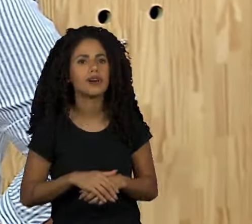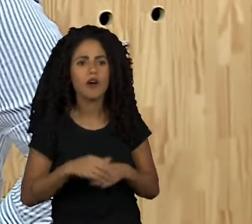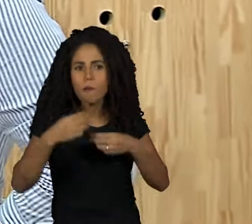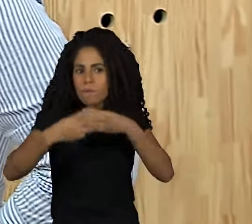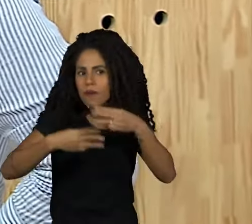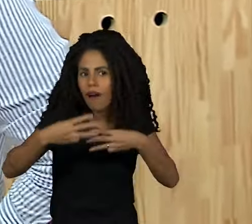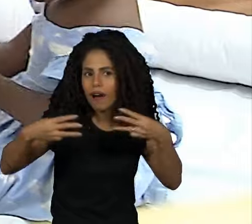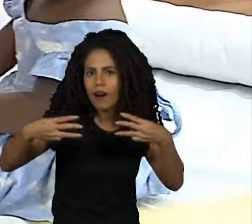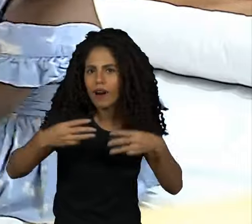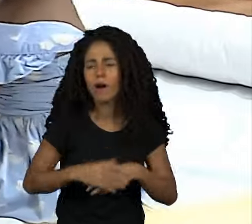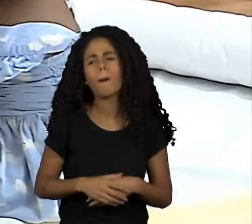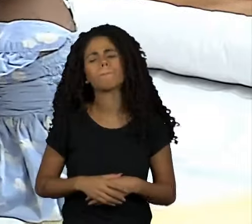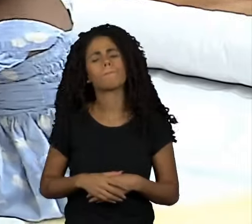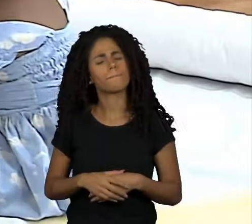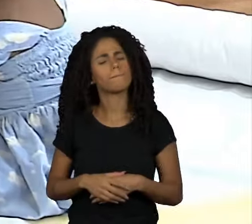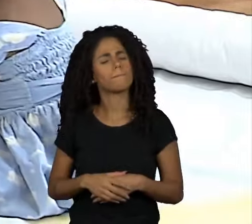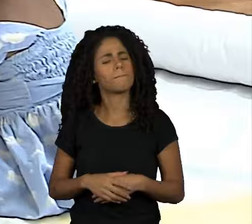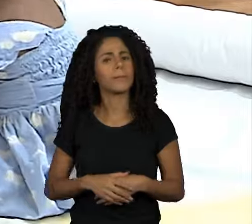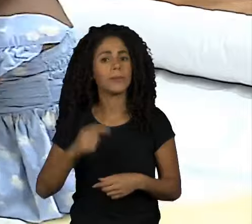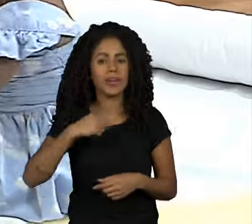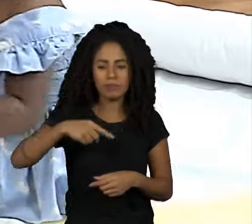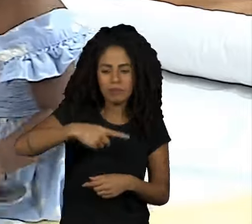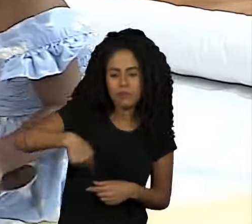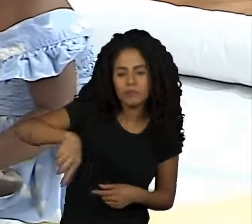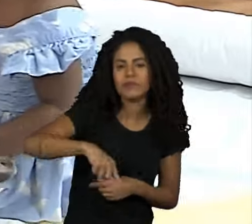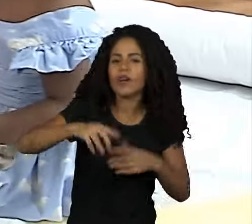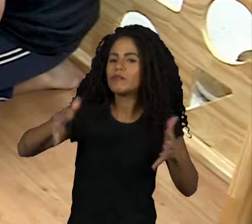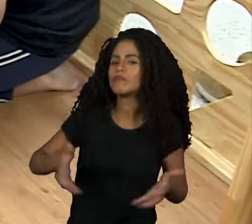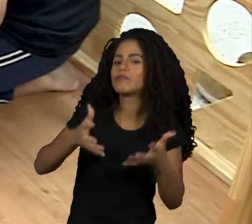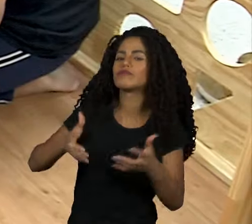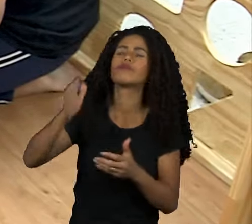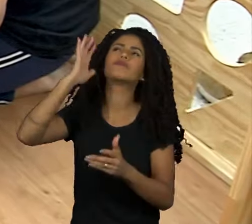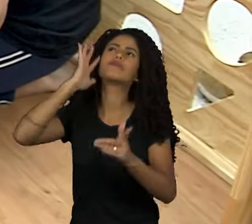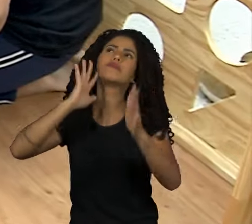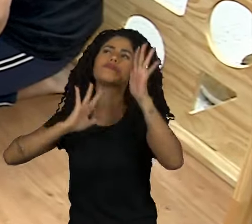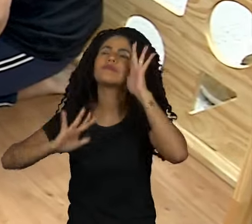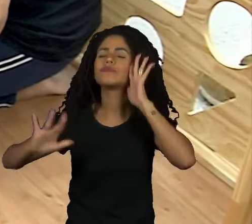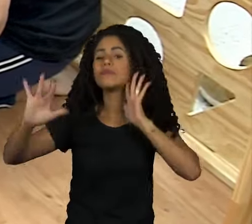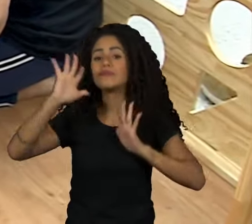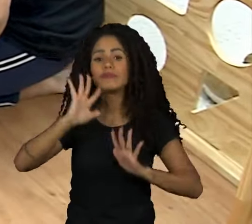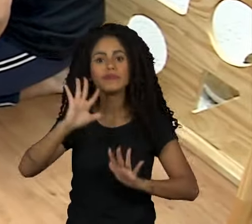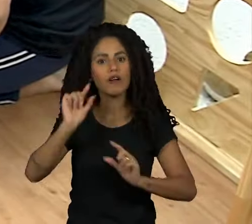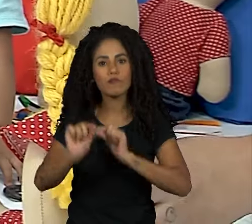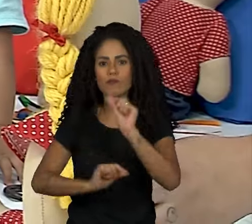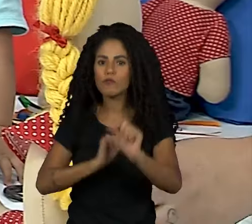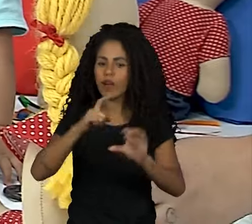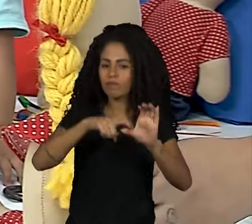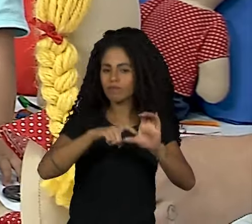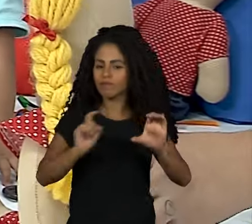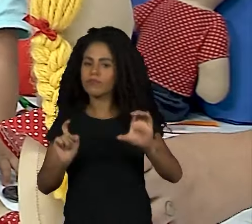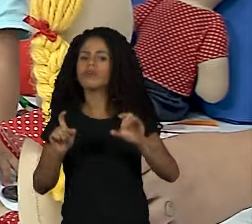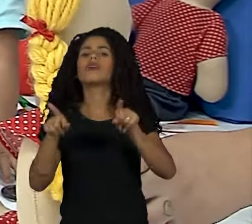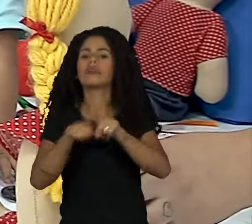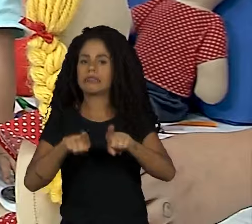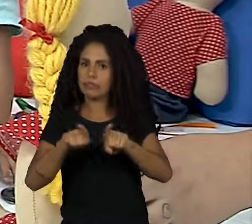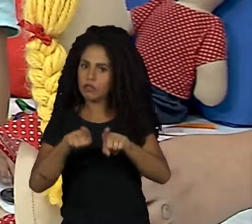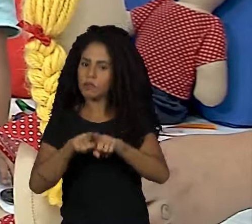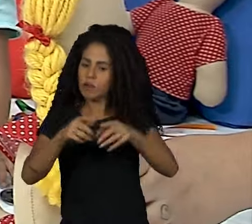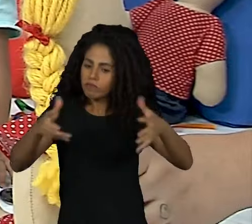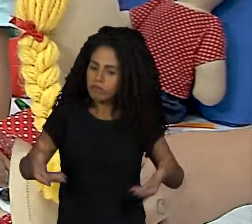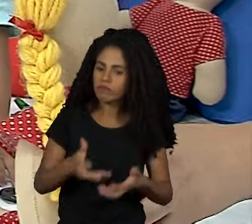Macarrão. Um espaço que estimula a imaginação, incentiva a autonomia e, principalmente,